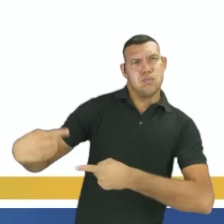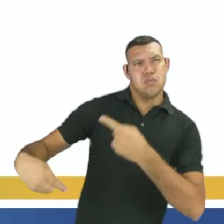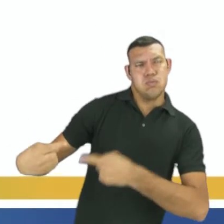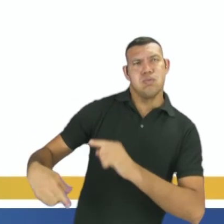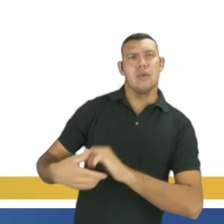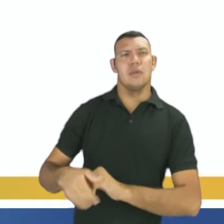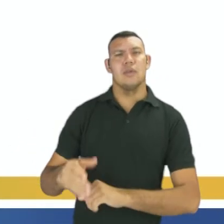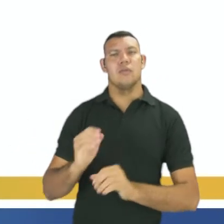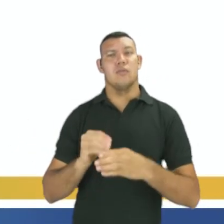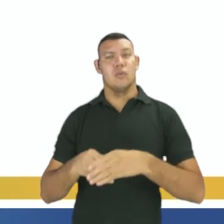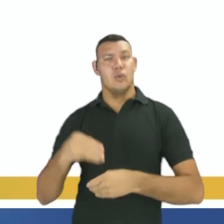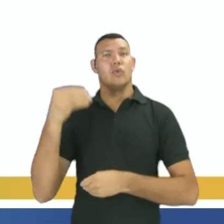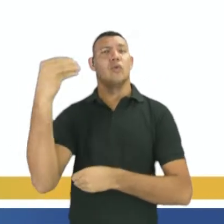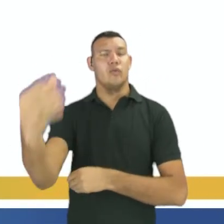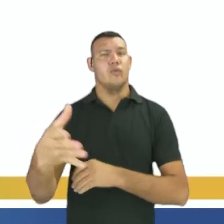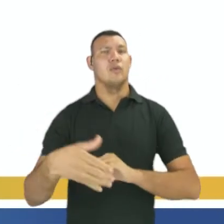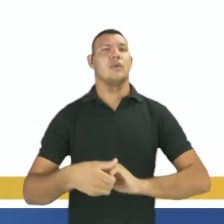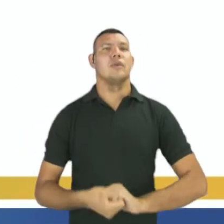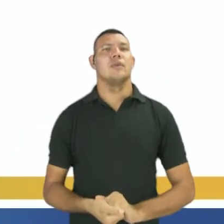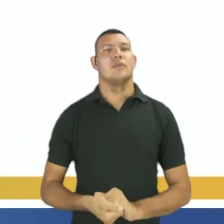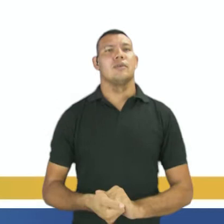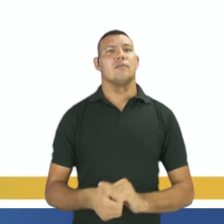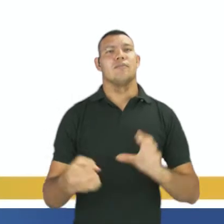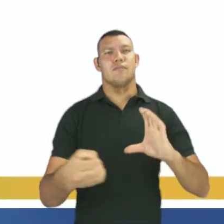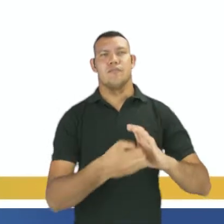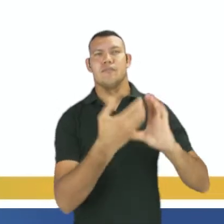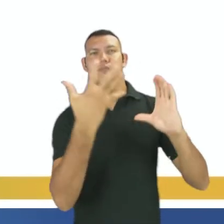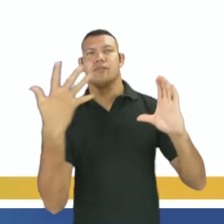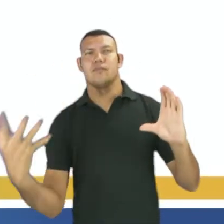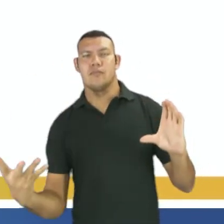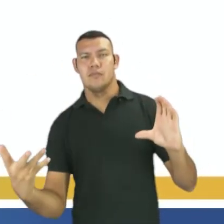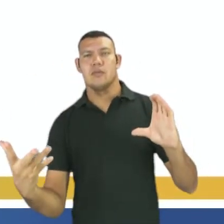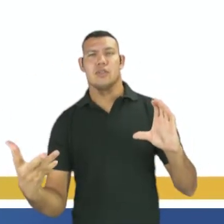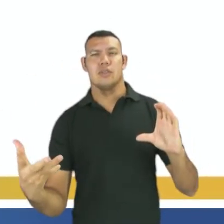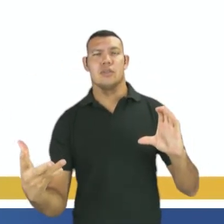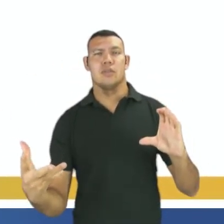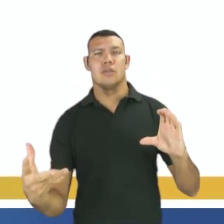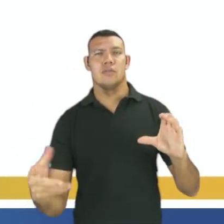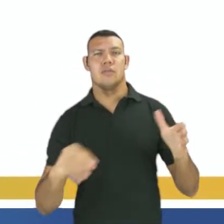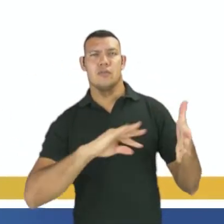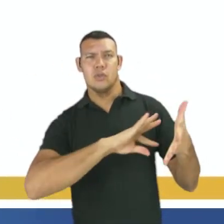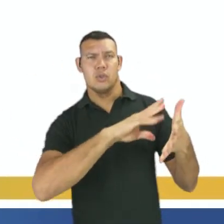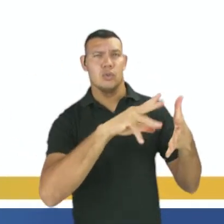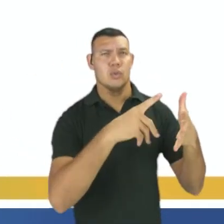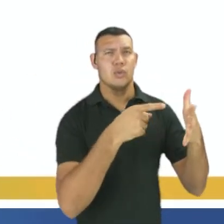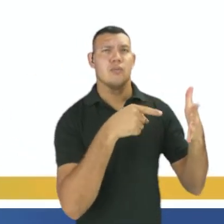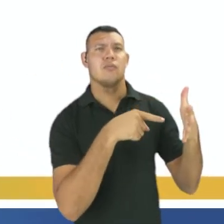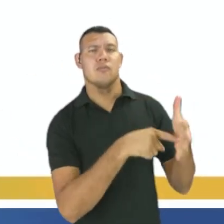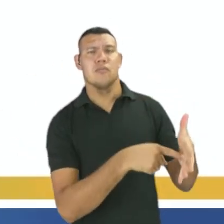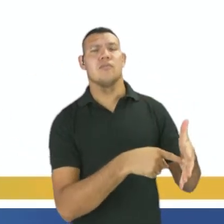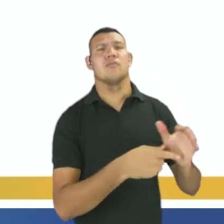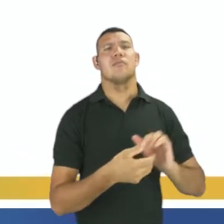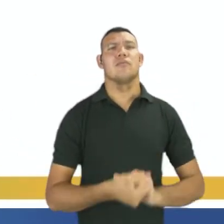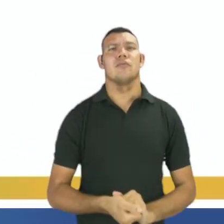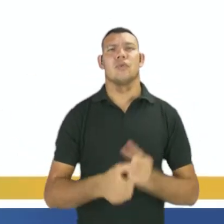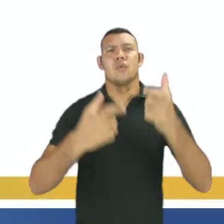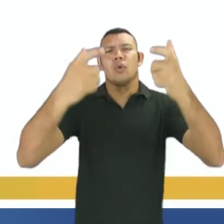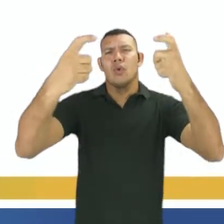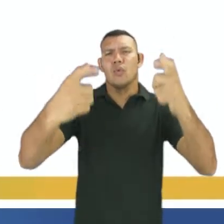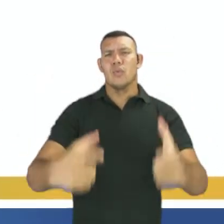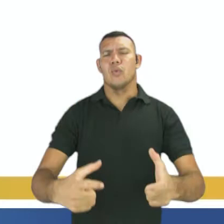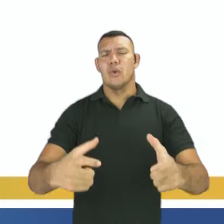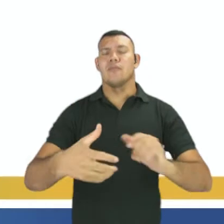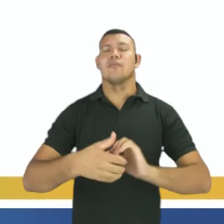a amazônica principais características acontece na floresta amazônica né então a em relação à sua localização